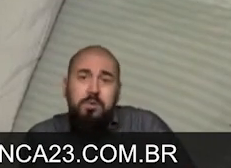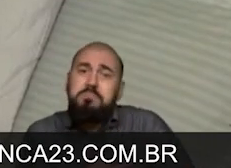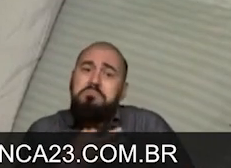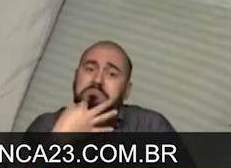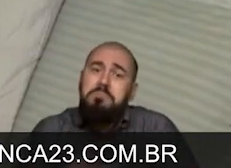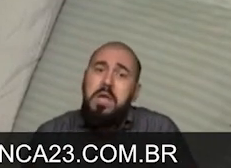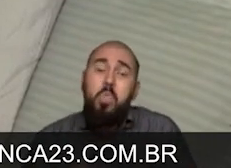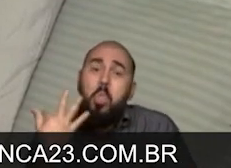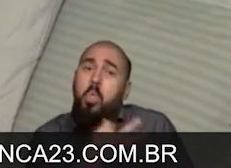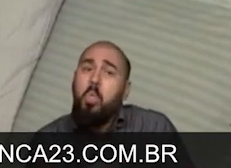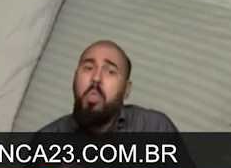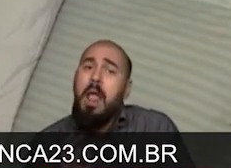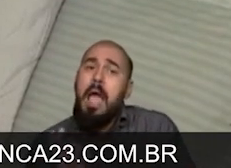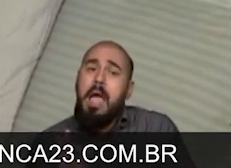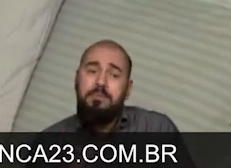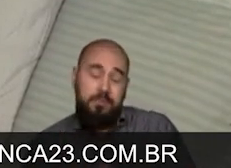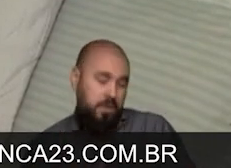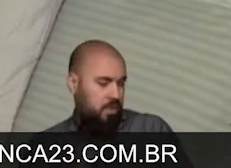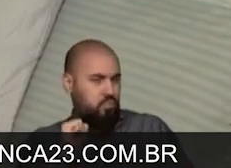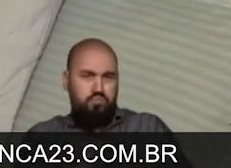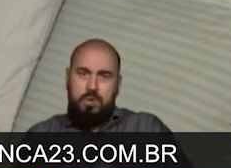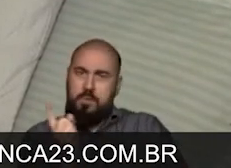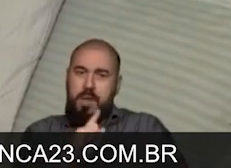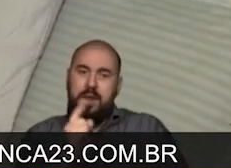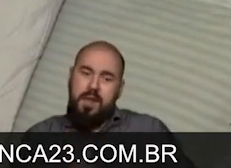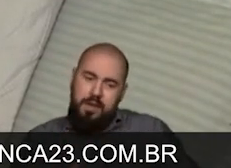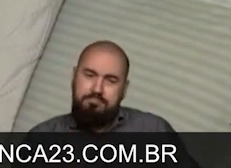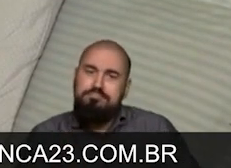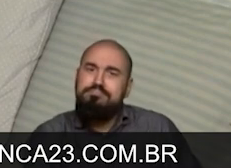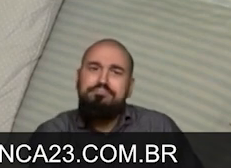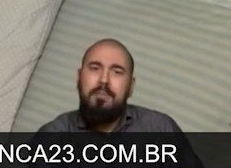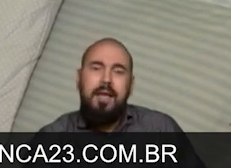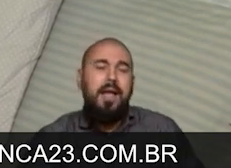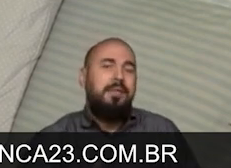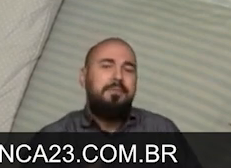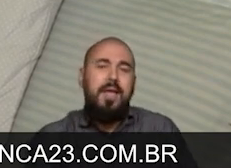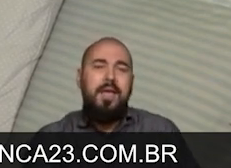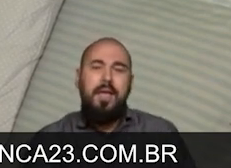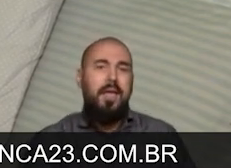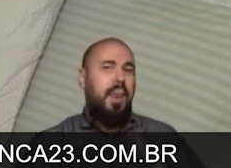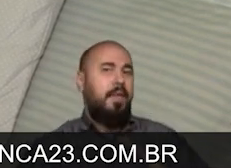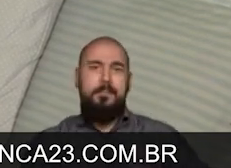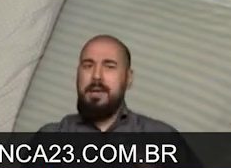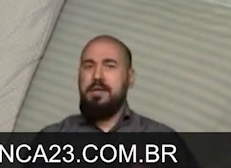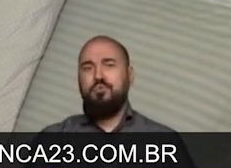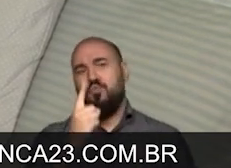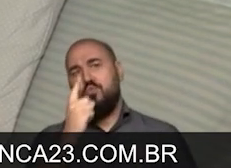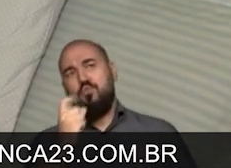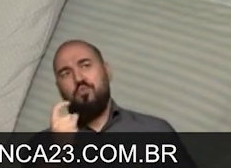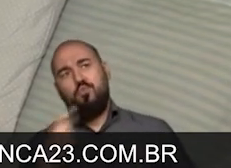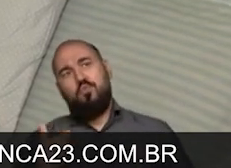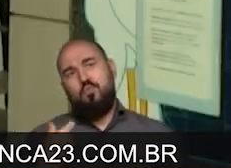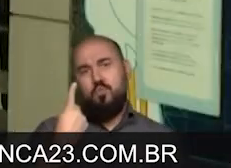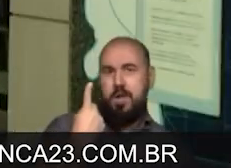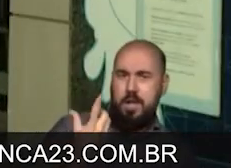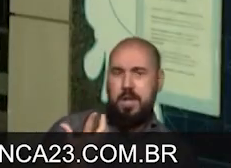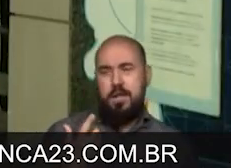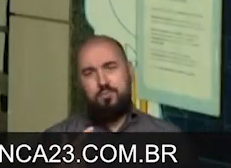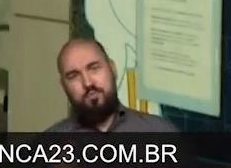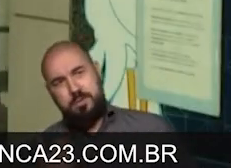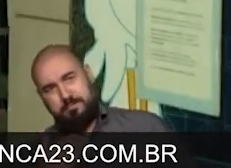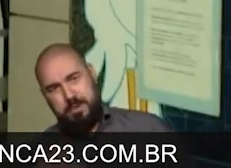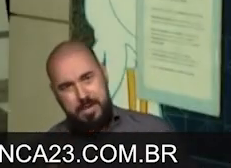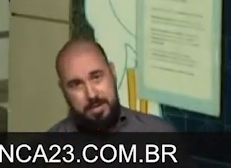pretendo parar nem tão cedo. Não pretendo ficar dando mamar até 1 ano, assim, 1 ano e pouco.